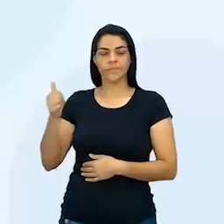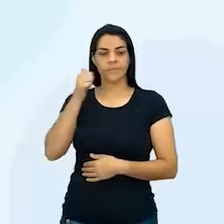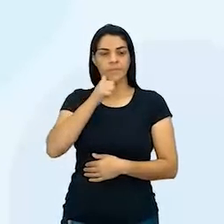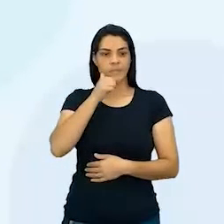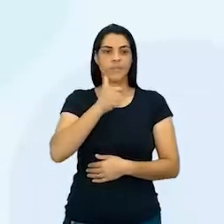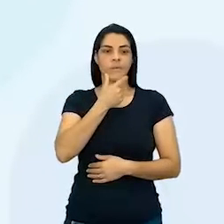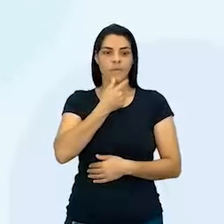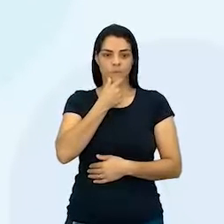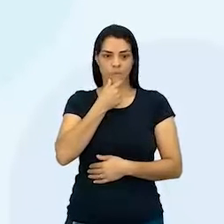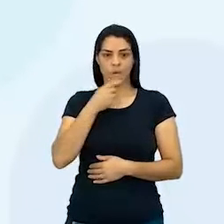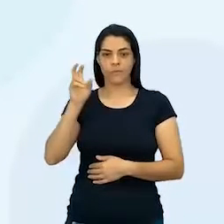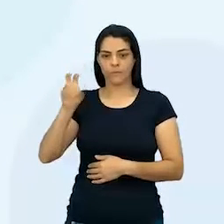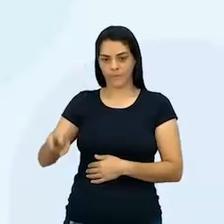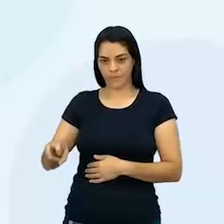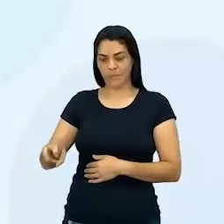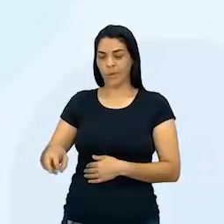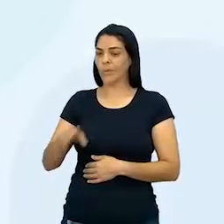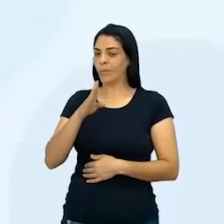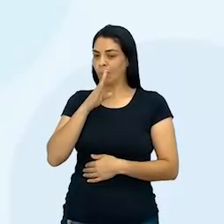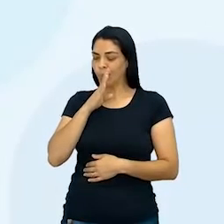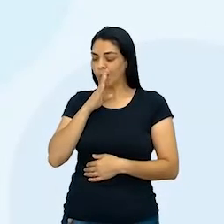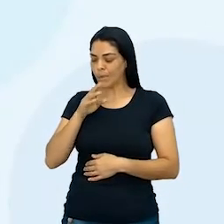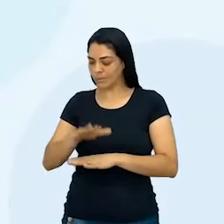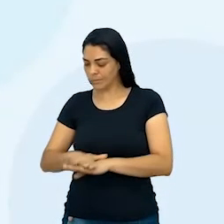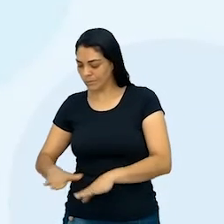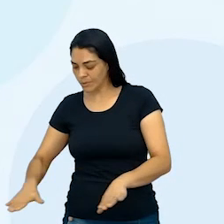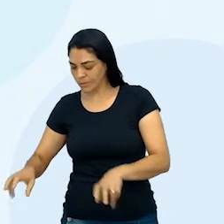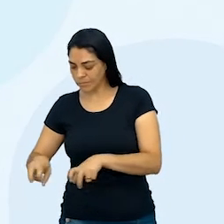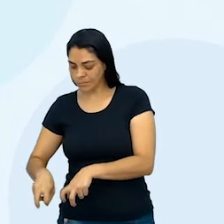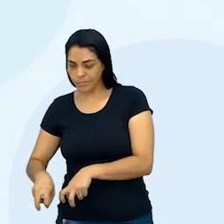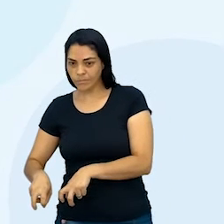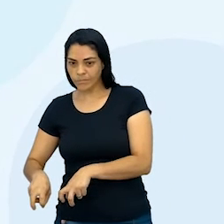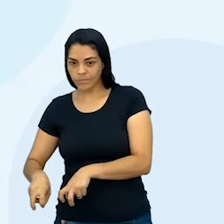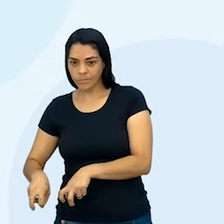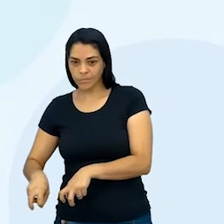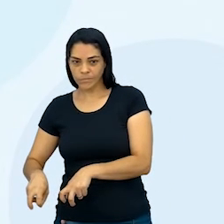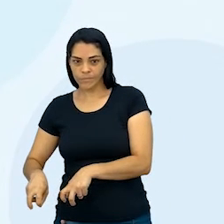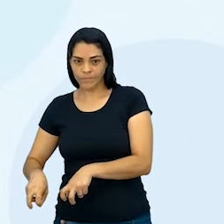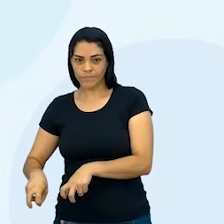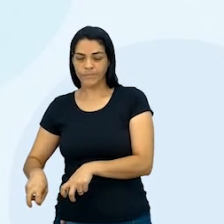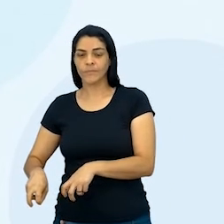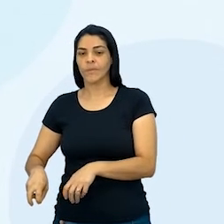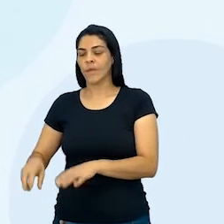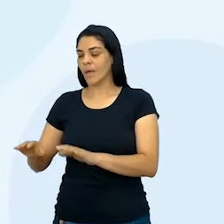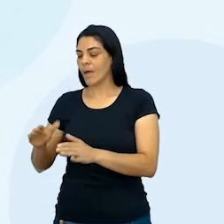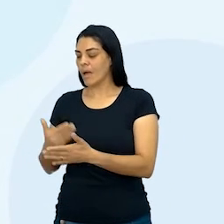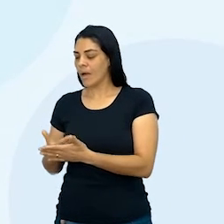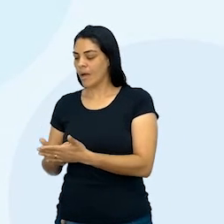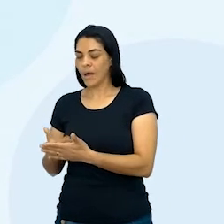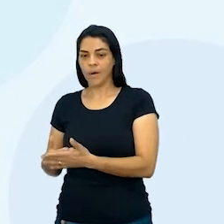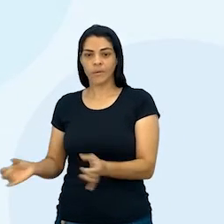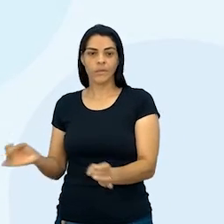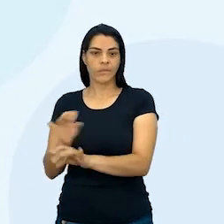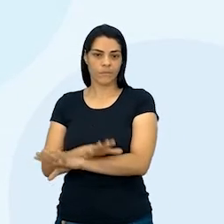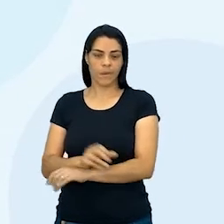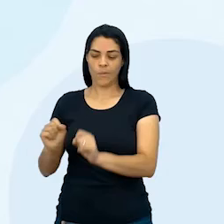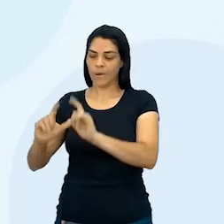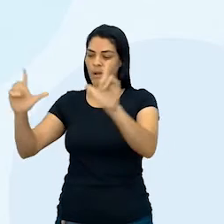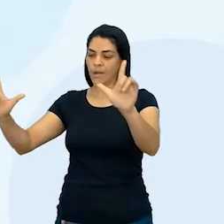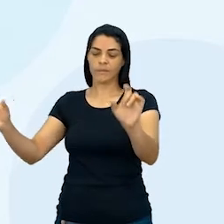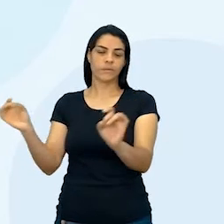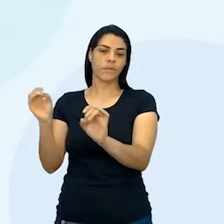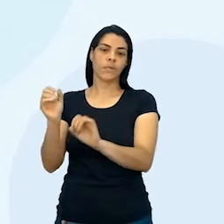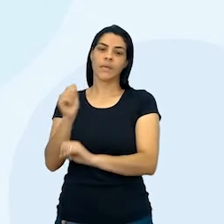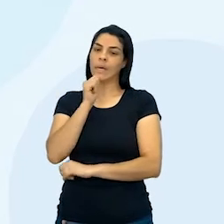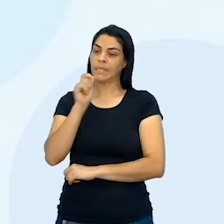em silêncio, no chão, por alguns instantes. A aula iria terminar logo e o cartaz não estava pronto.